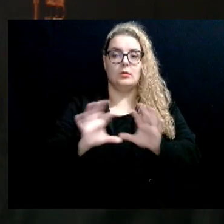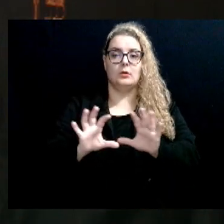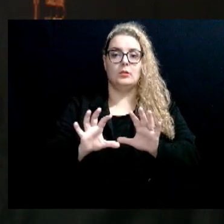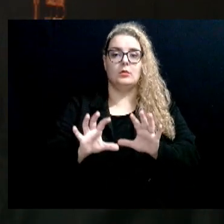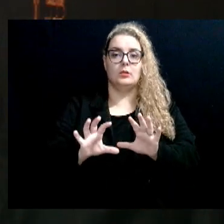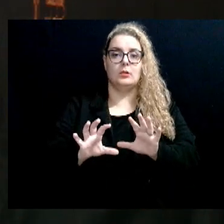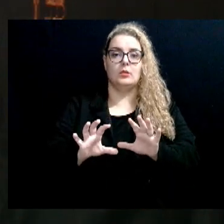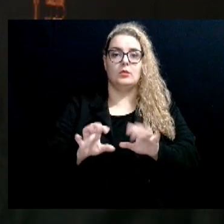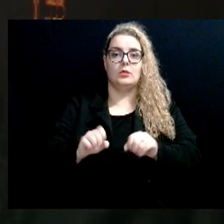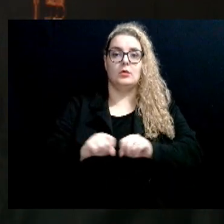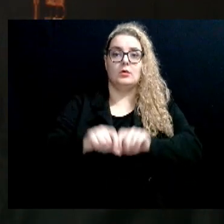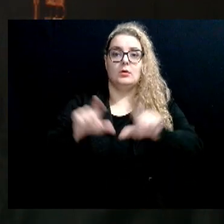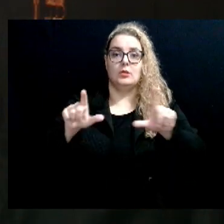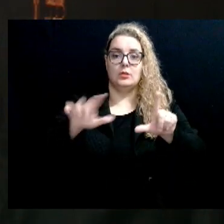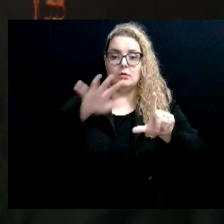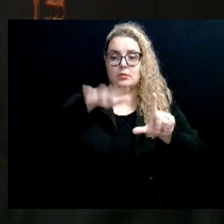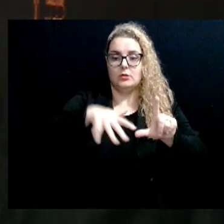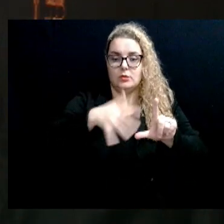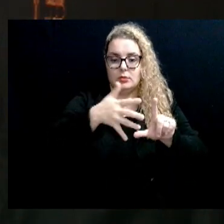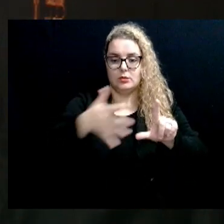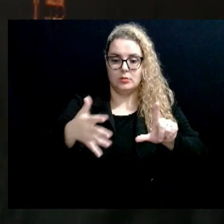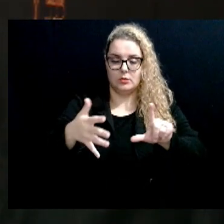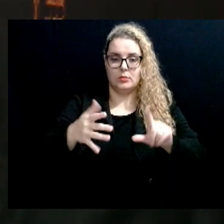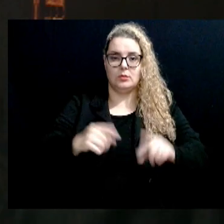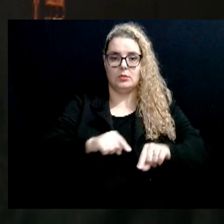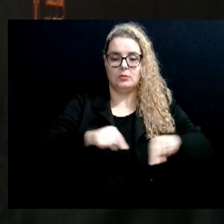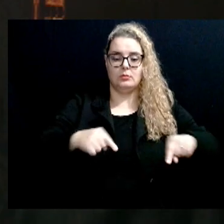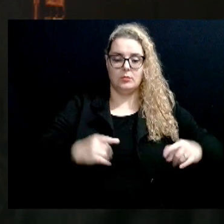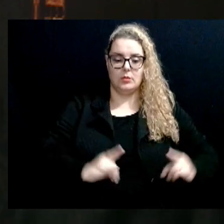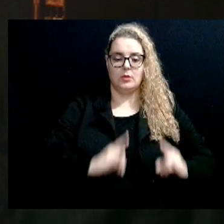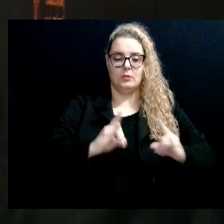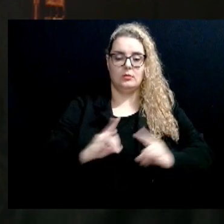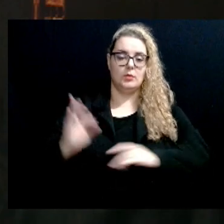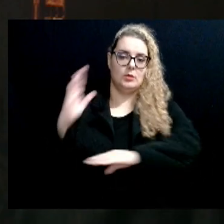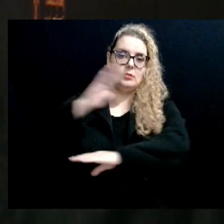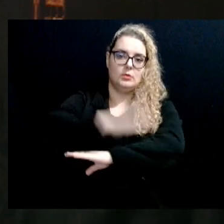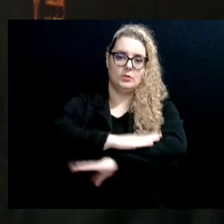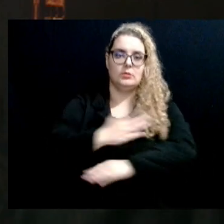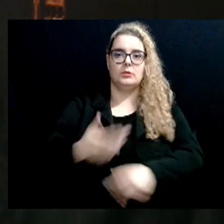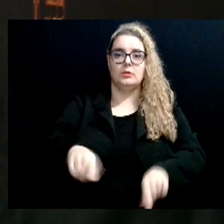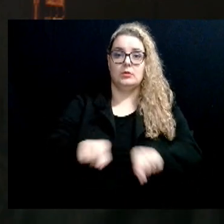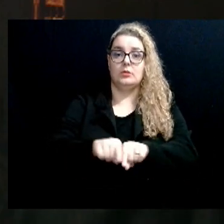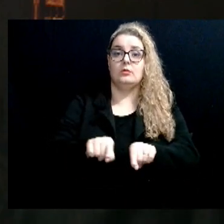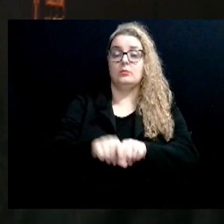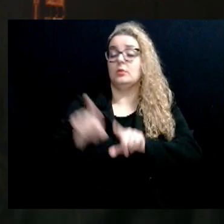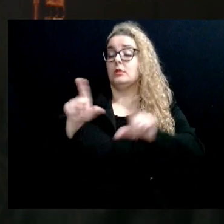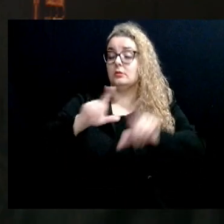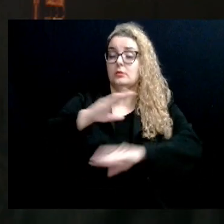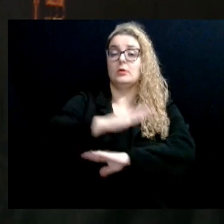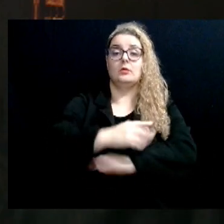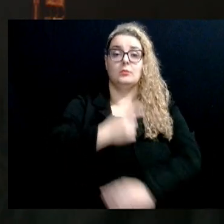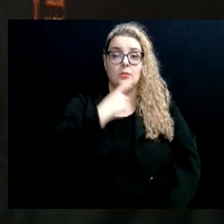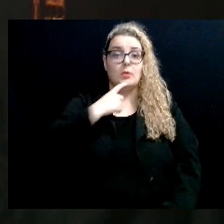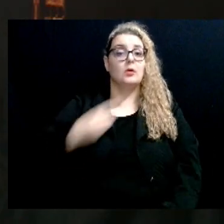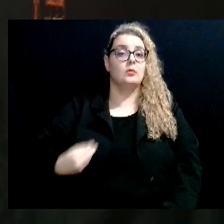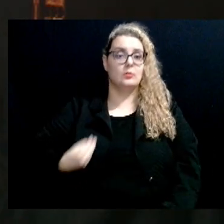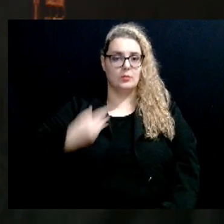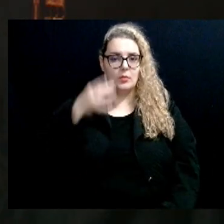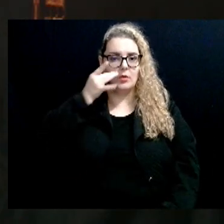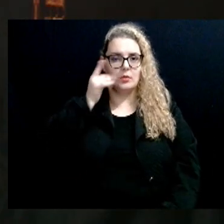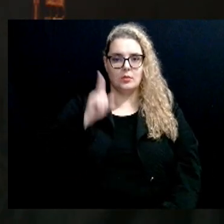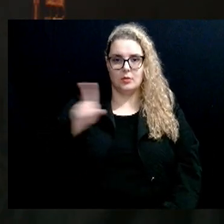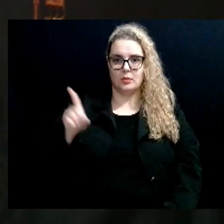em condomínios. Também será transmitida aqui pela TV Câmara Campinas, você pode participar presencialmente lá no